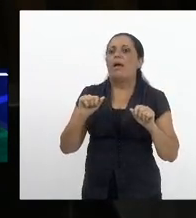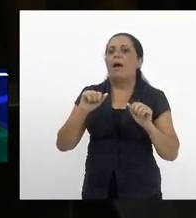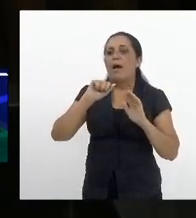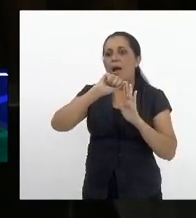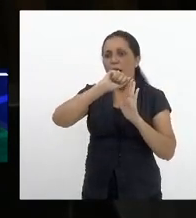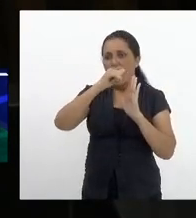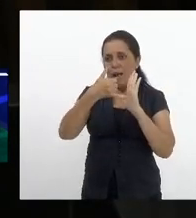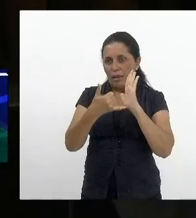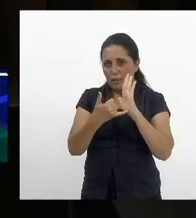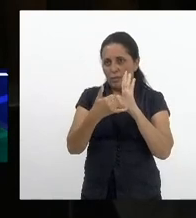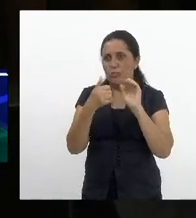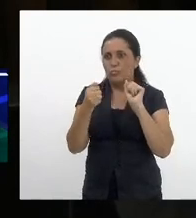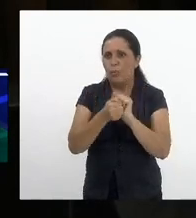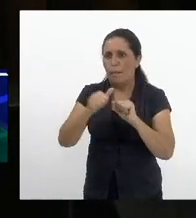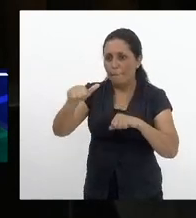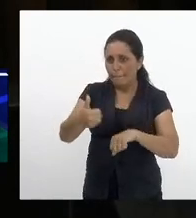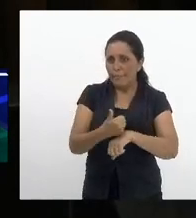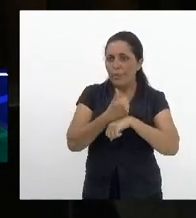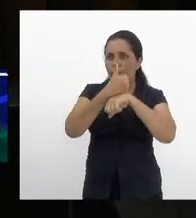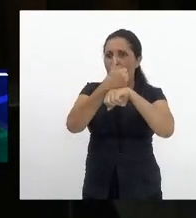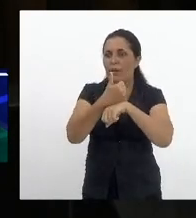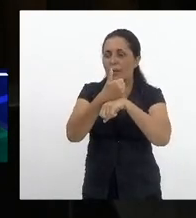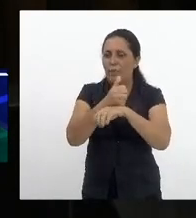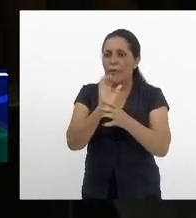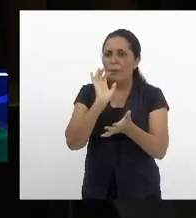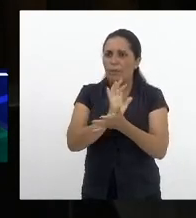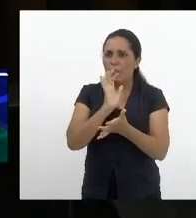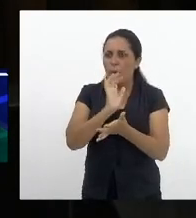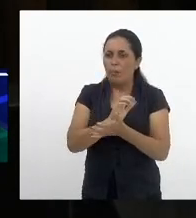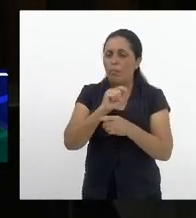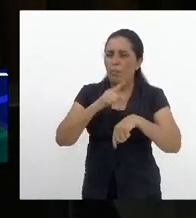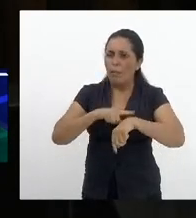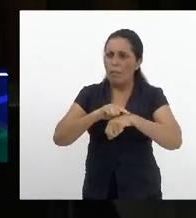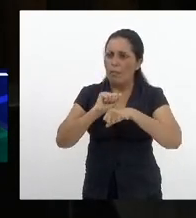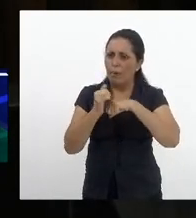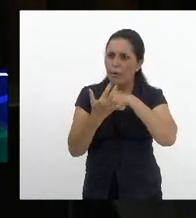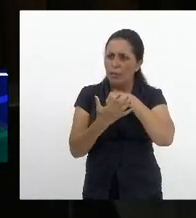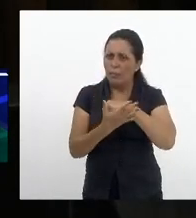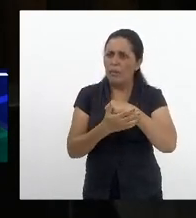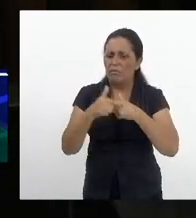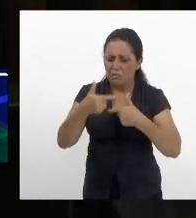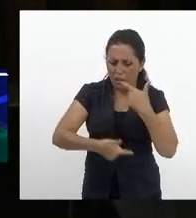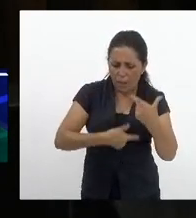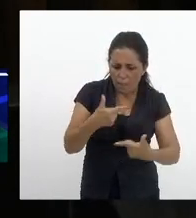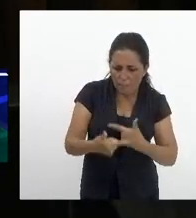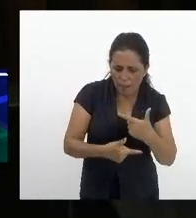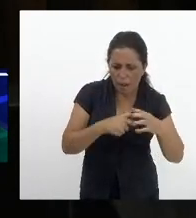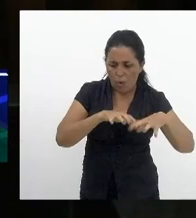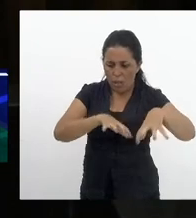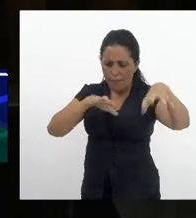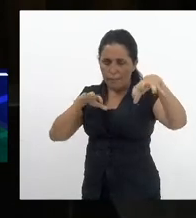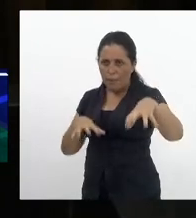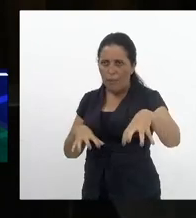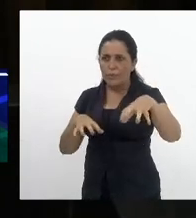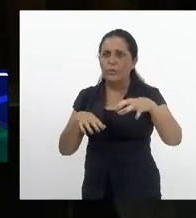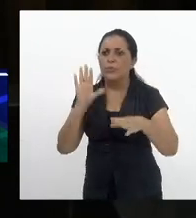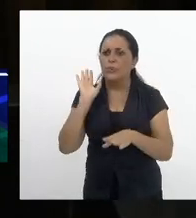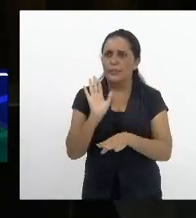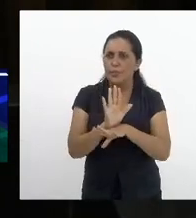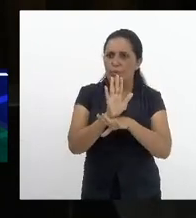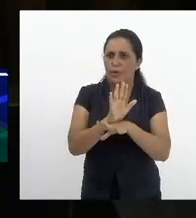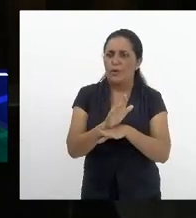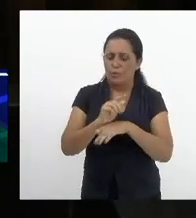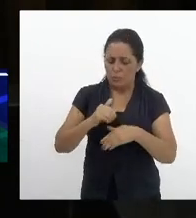pioneira e saiu na vanguarda em todo momento da pandemia, fazendo os trabalhos de forma remota, contribuindo